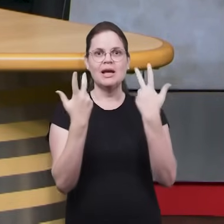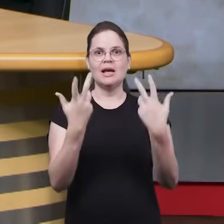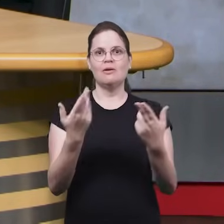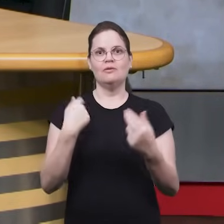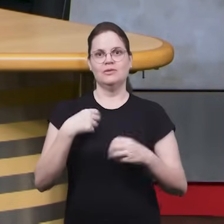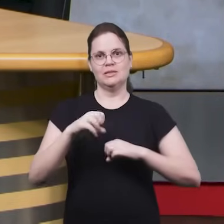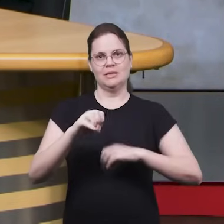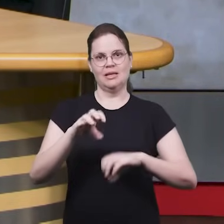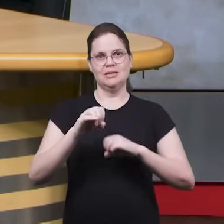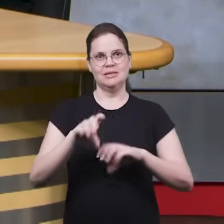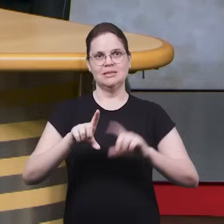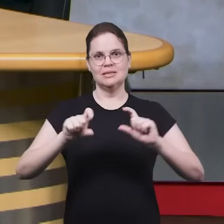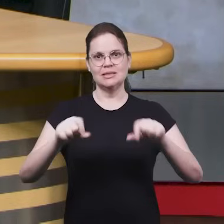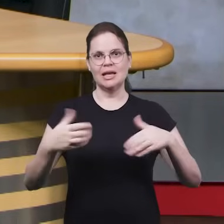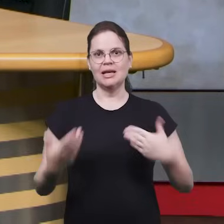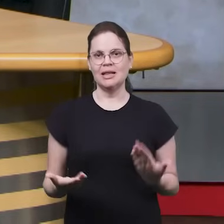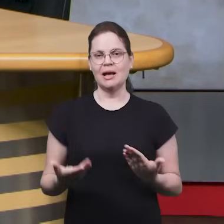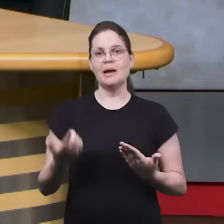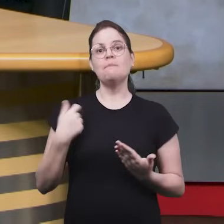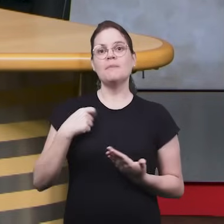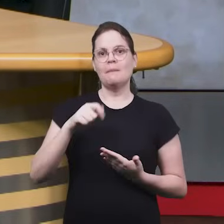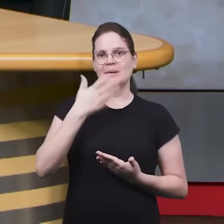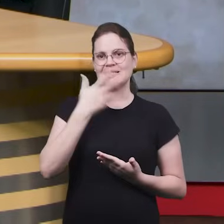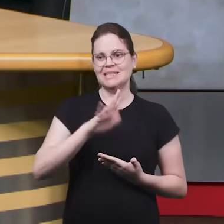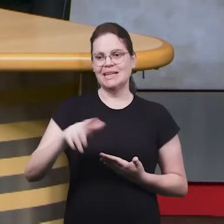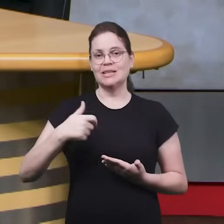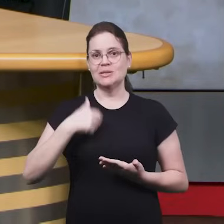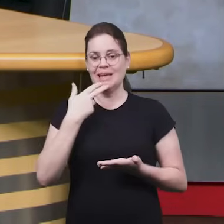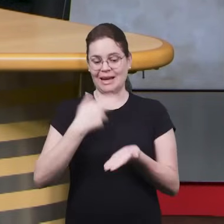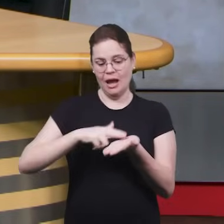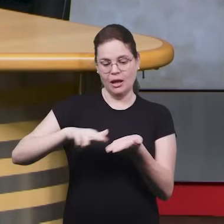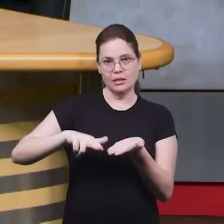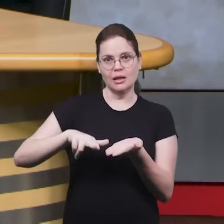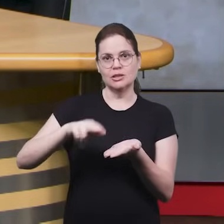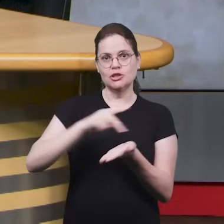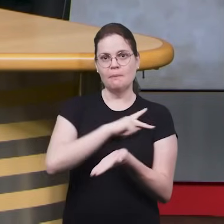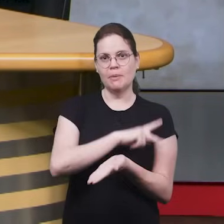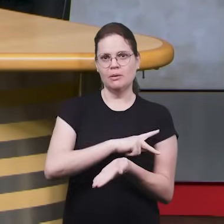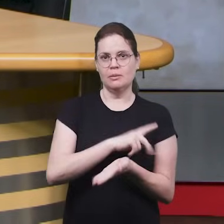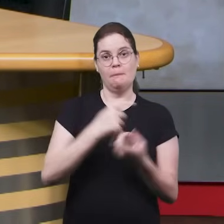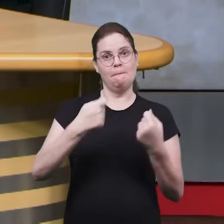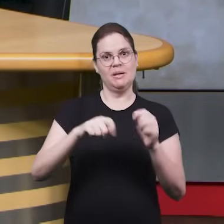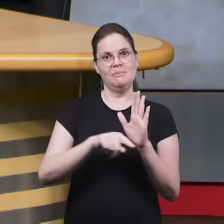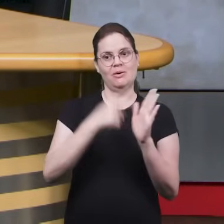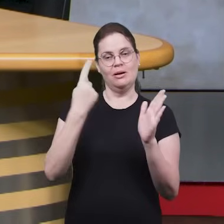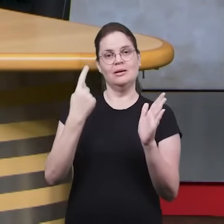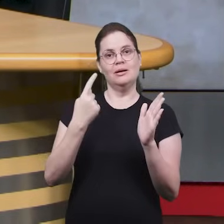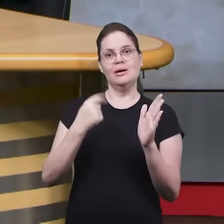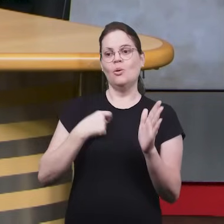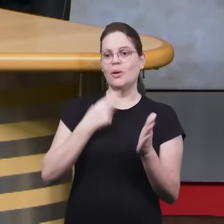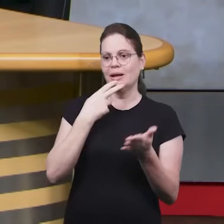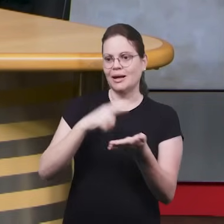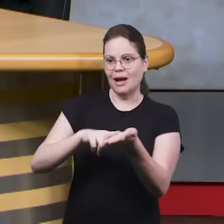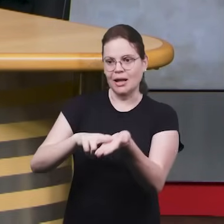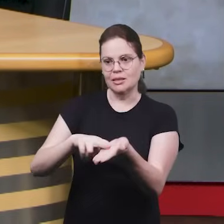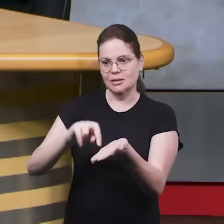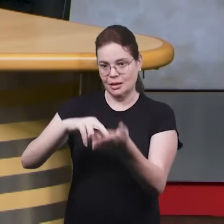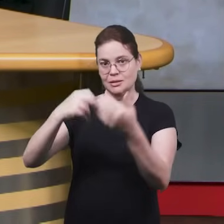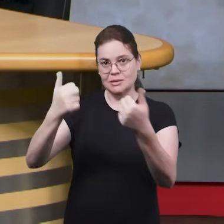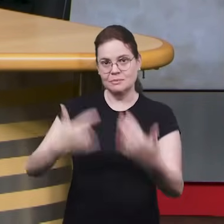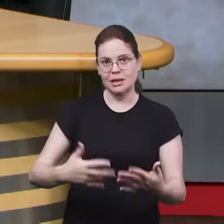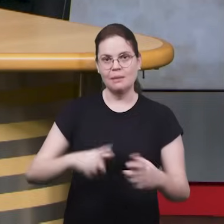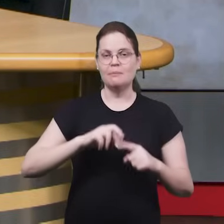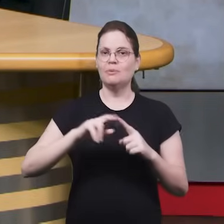Paulo. Primeiro você precisa ensinar o que é carta. O que é carta, é verdade. Porque as crianças não sabem o que é carta. Não conhecem Não mais. são os WhatsApp de Paulo, né? Não são